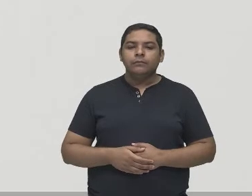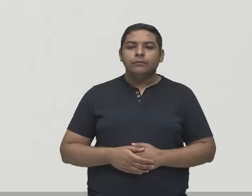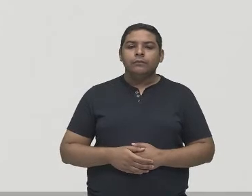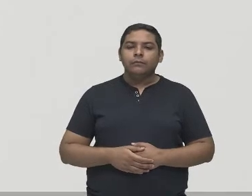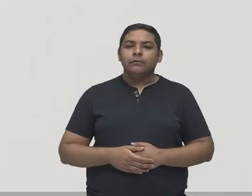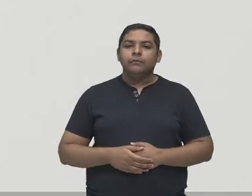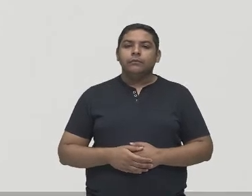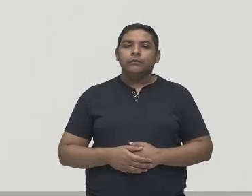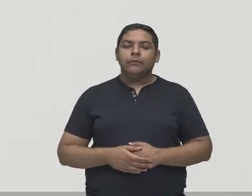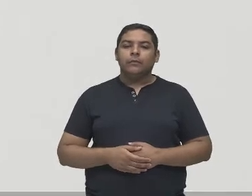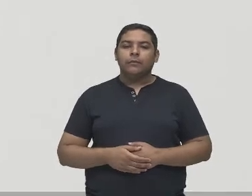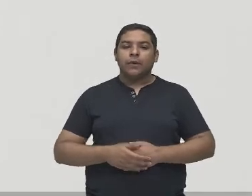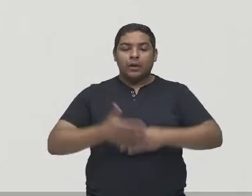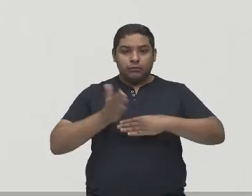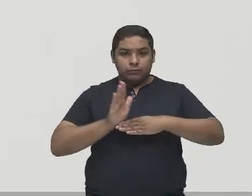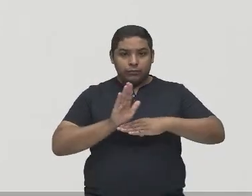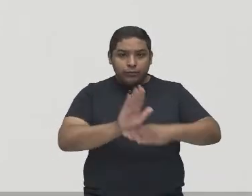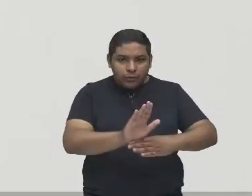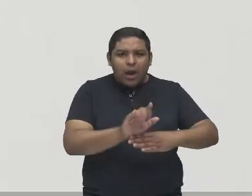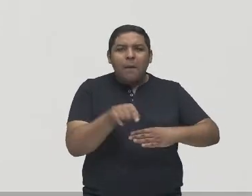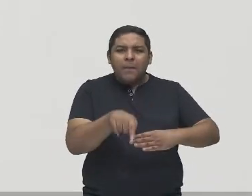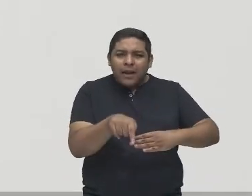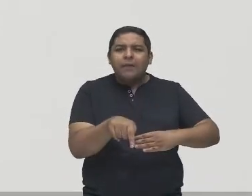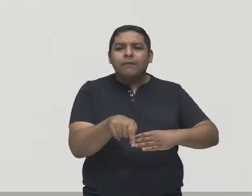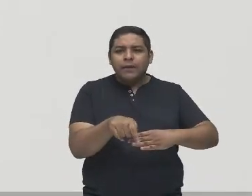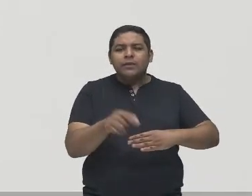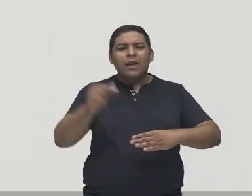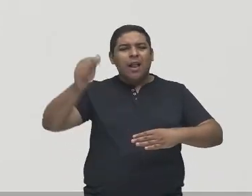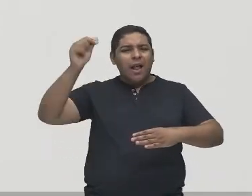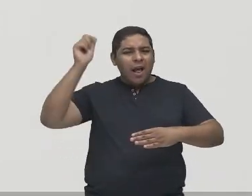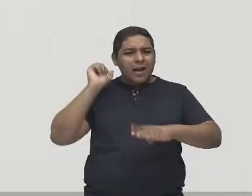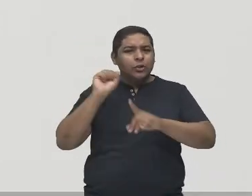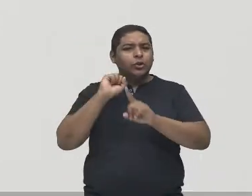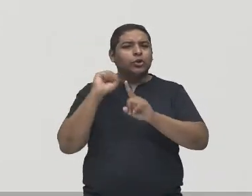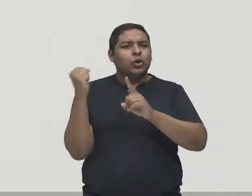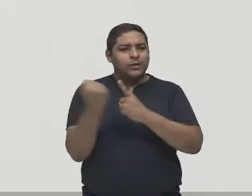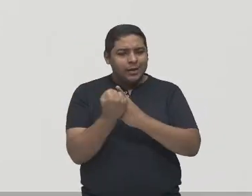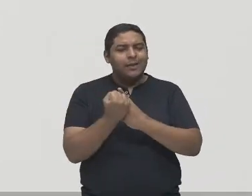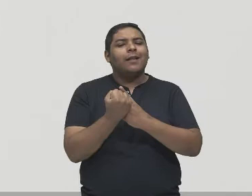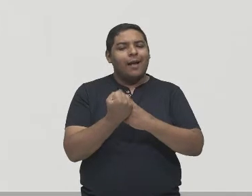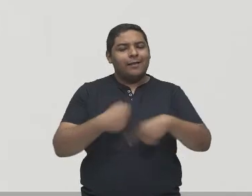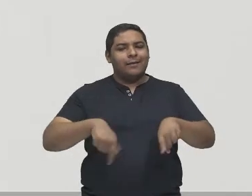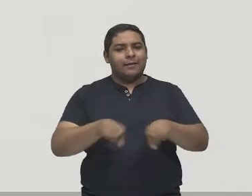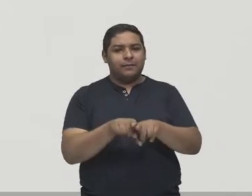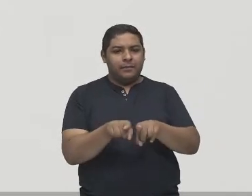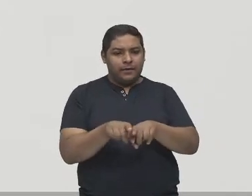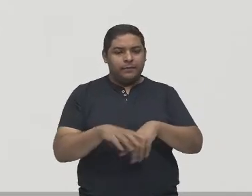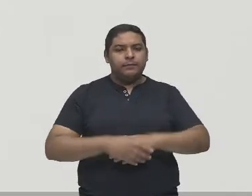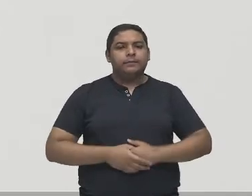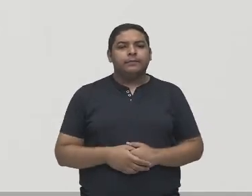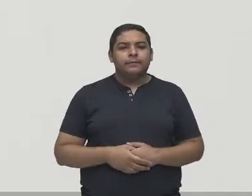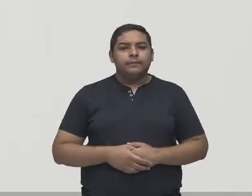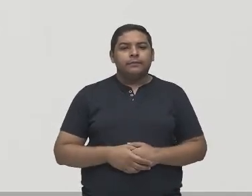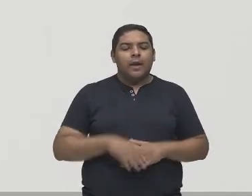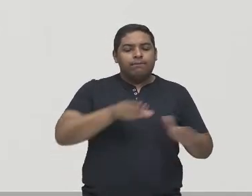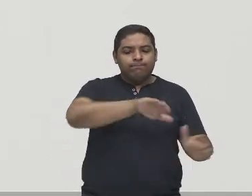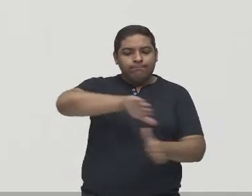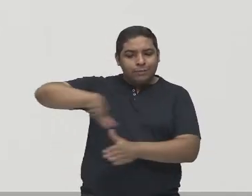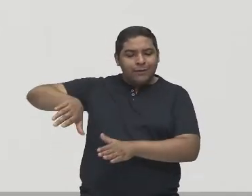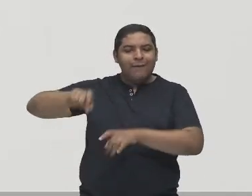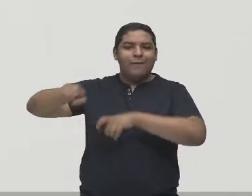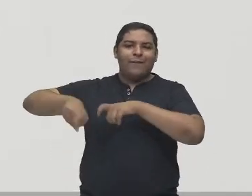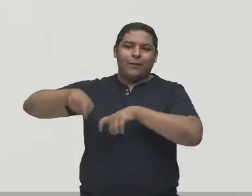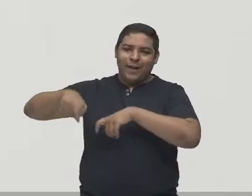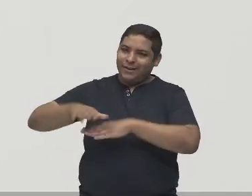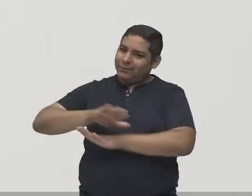as antigas ordens sociais. Opa! Então, nós deixamos de ter características feudais, nós passamos a